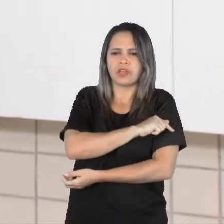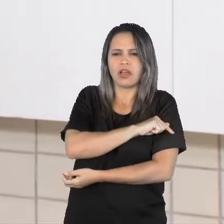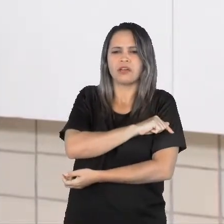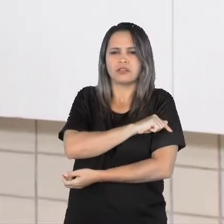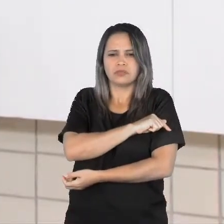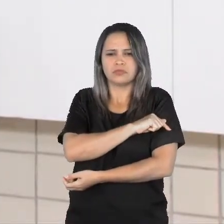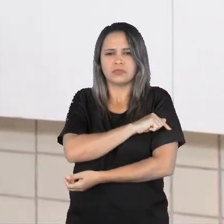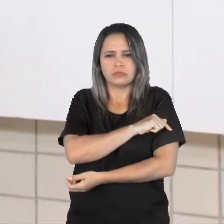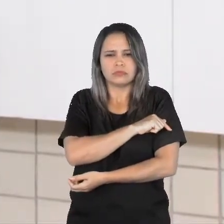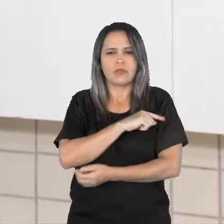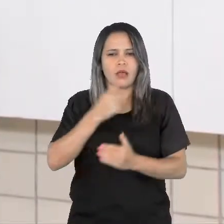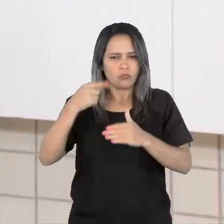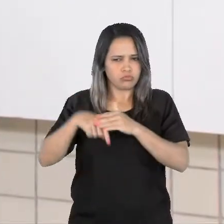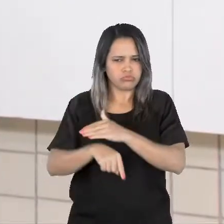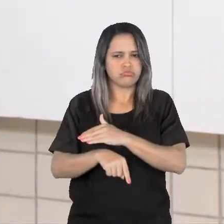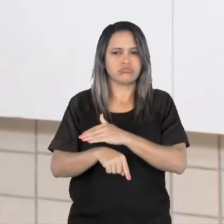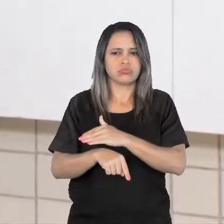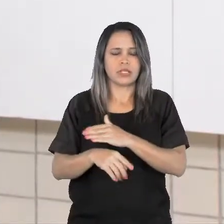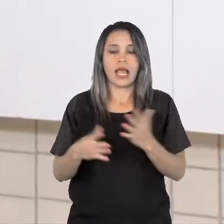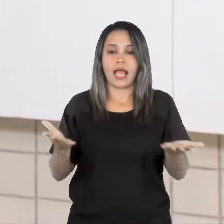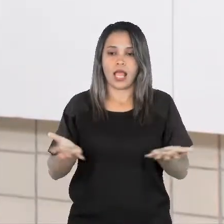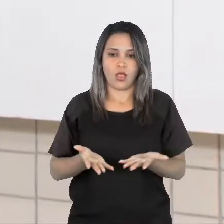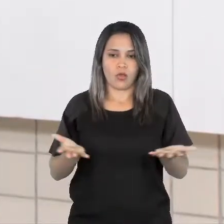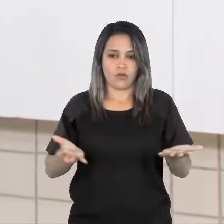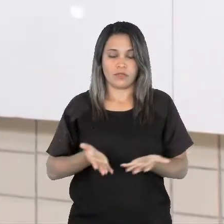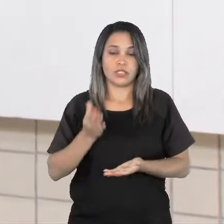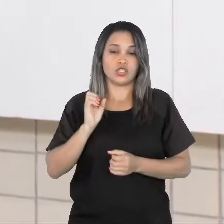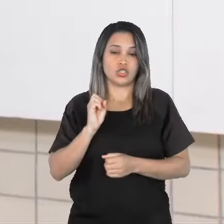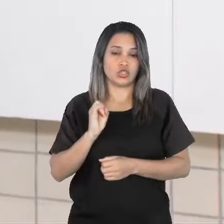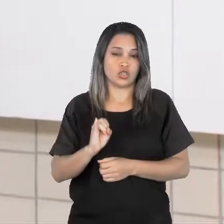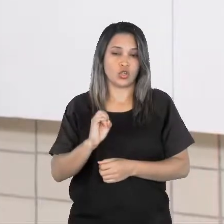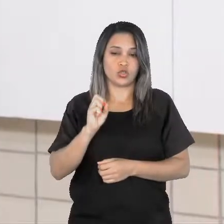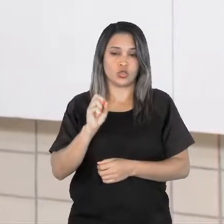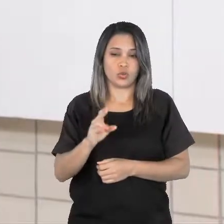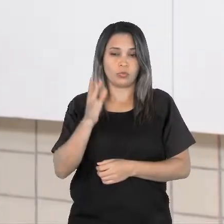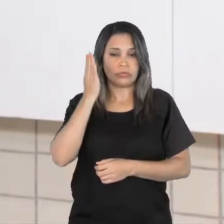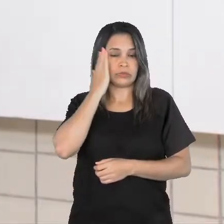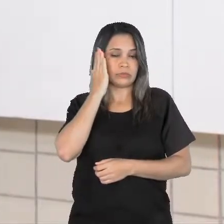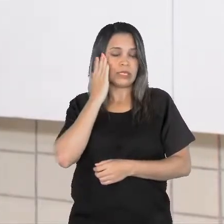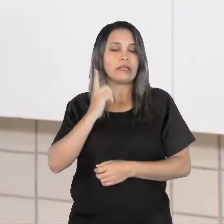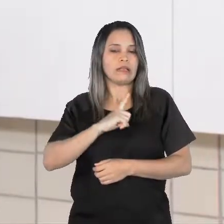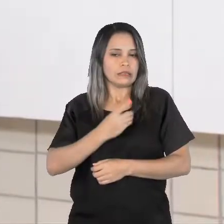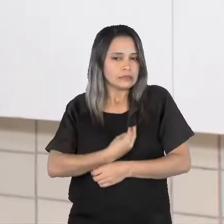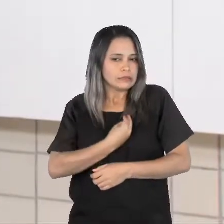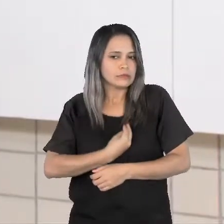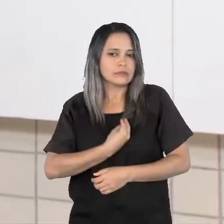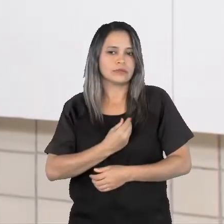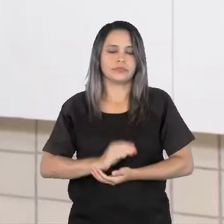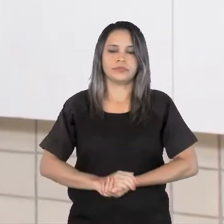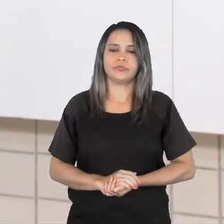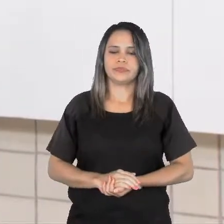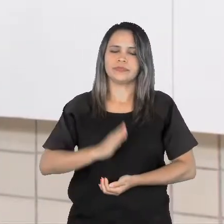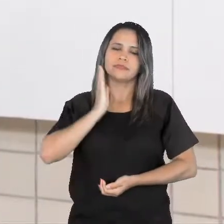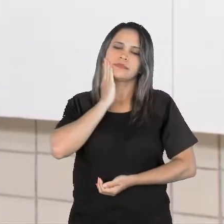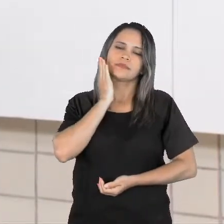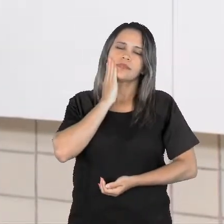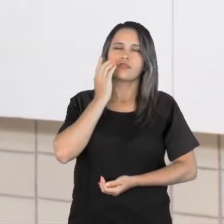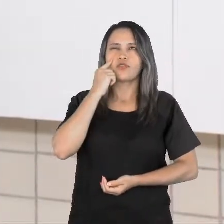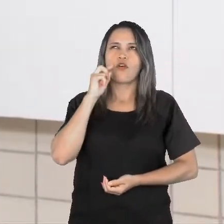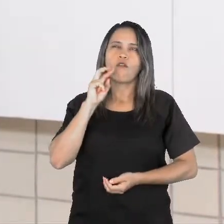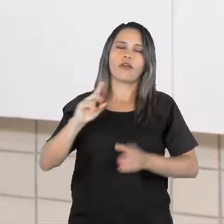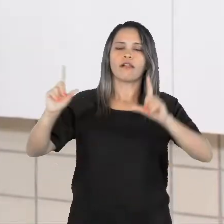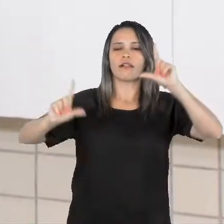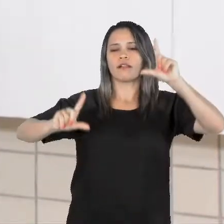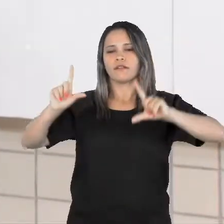mais especificamente. Agora você só precisa saber que existe, ok? Sabe quando você olha na